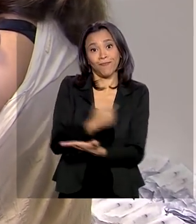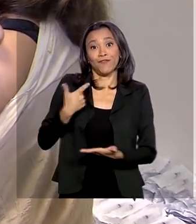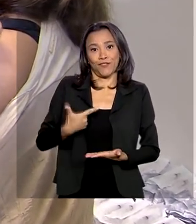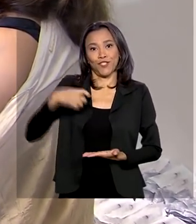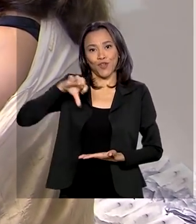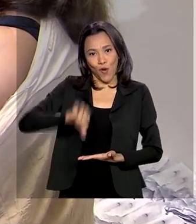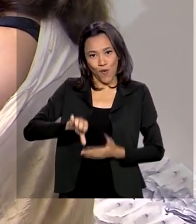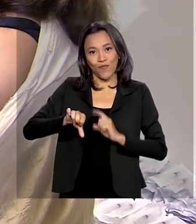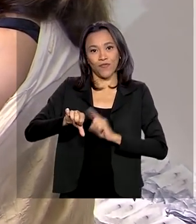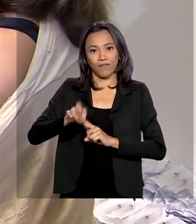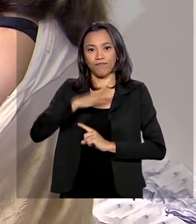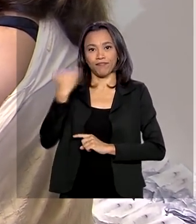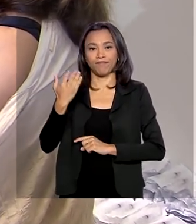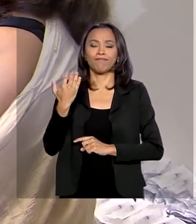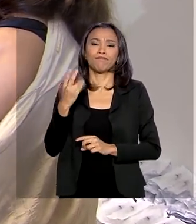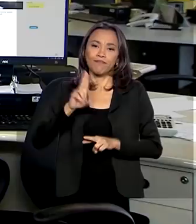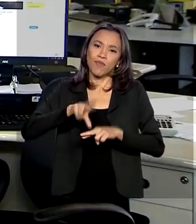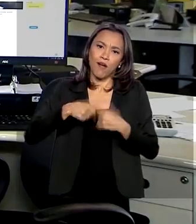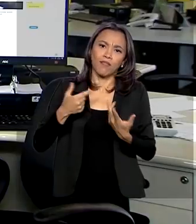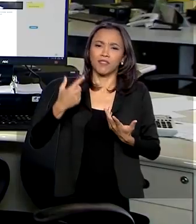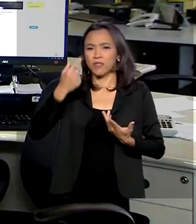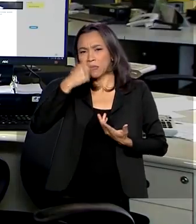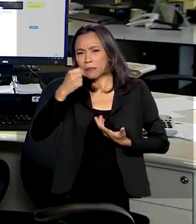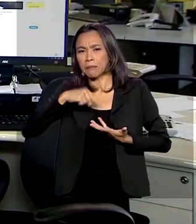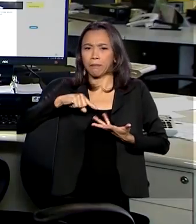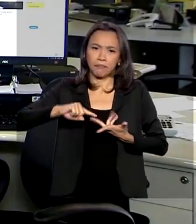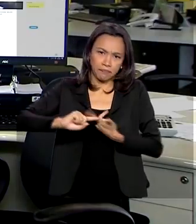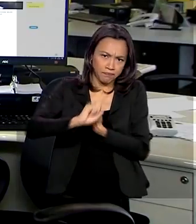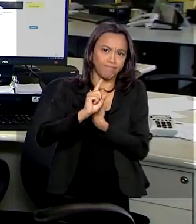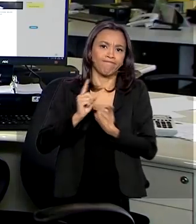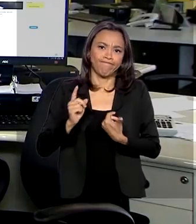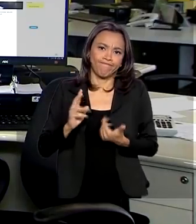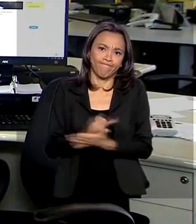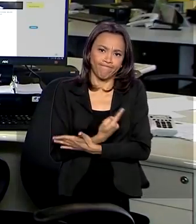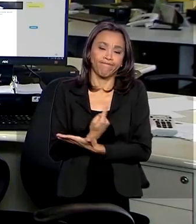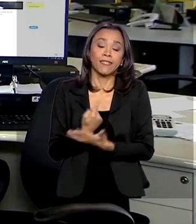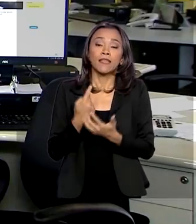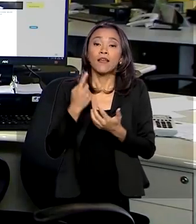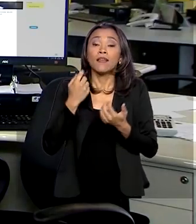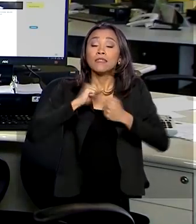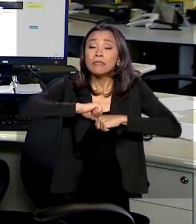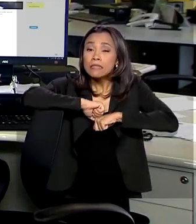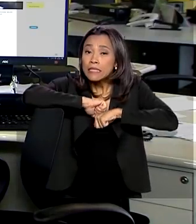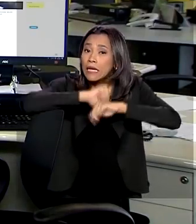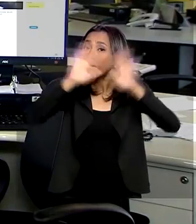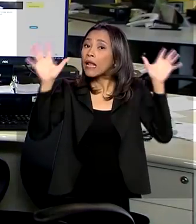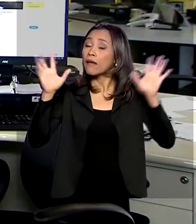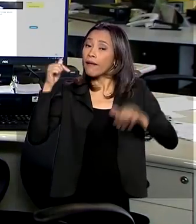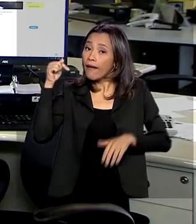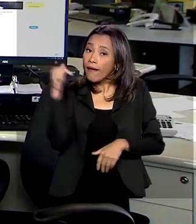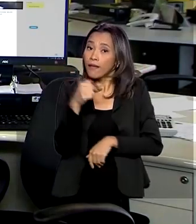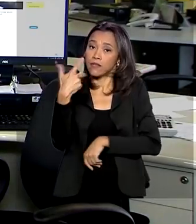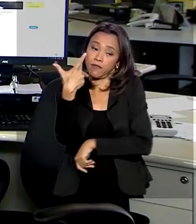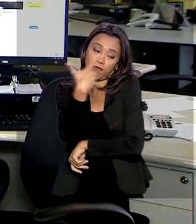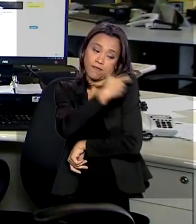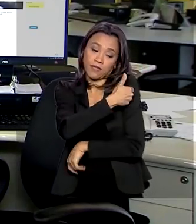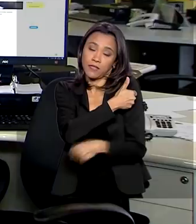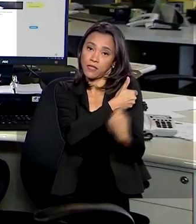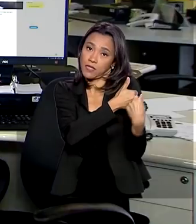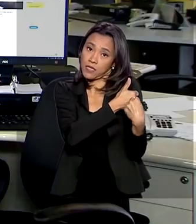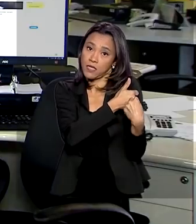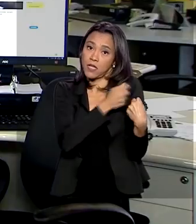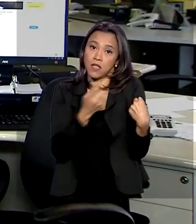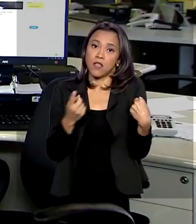causados por algum tipo de influenza. É importante deixar bem claro que essa vacina contra a influenza não tem